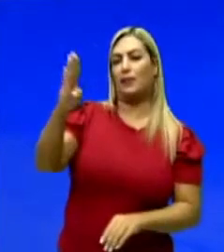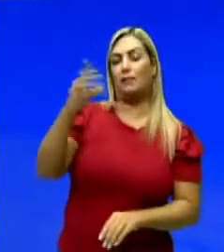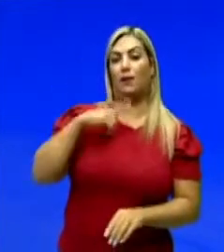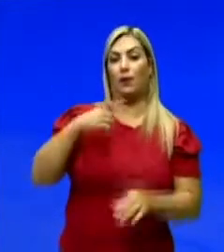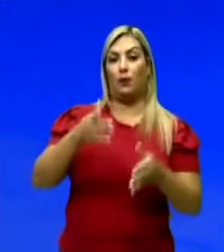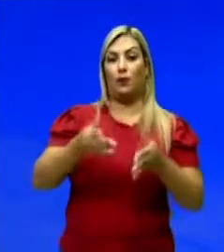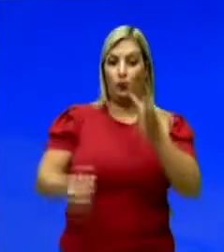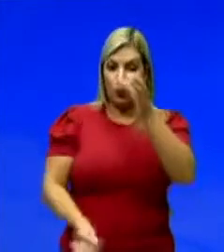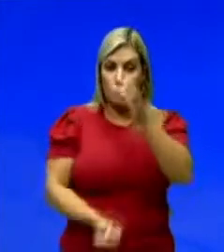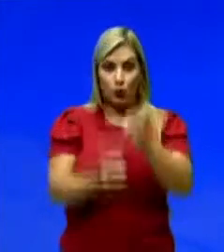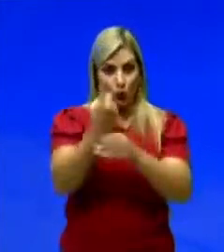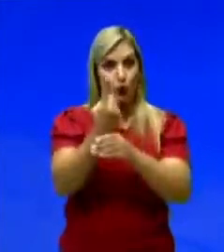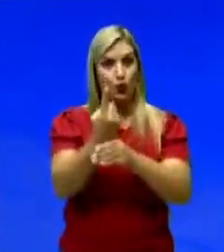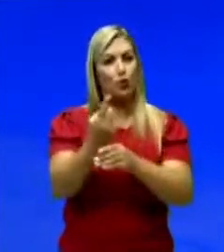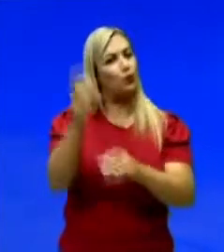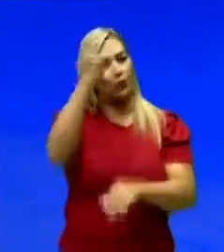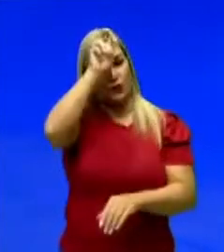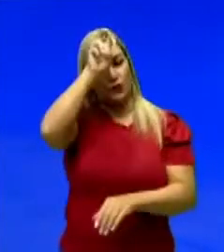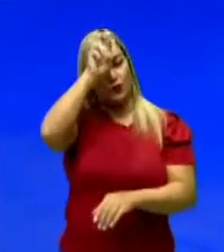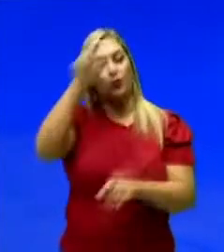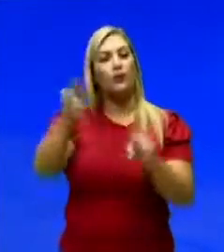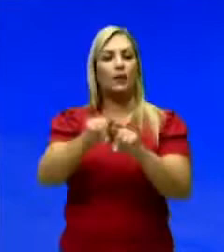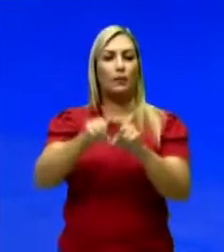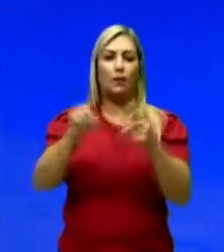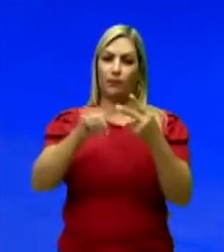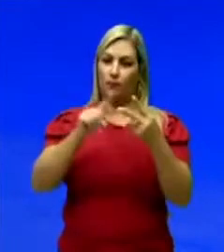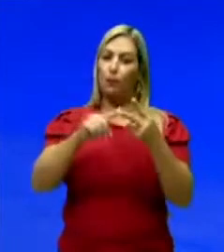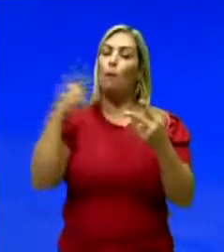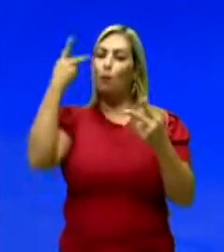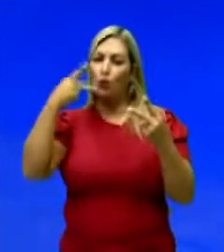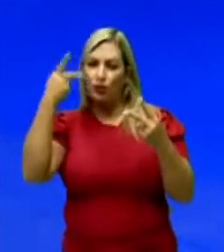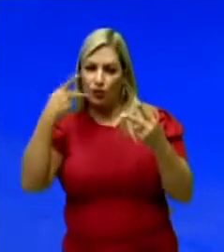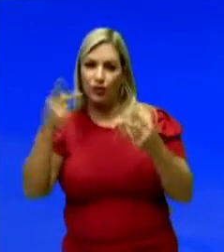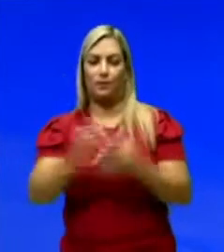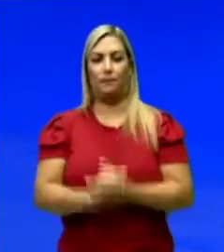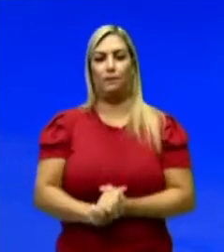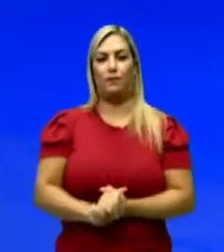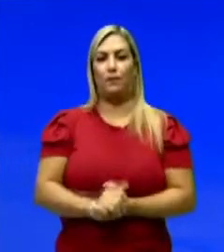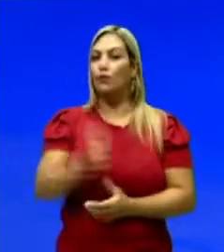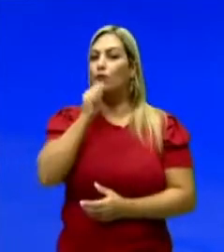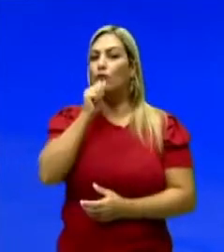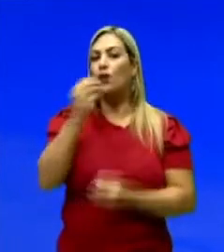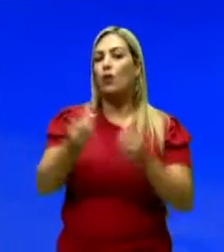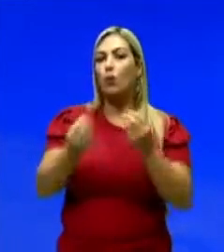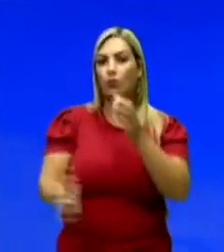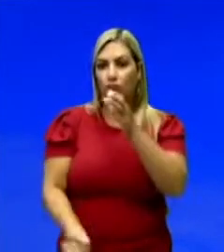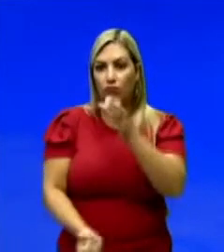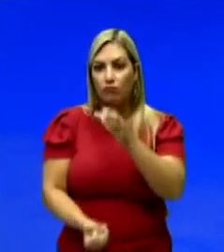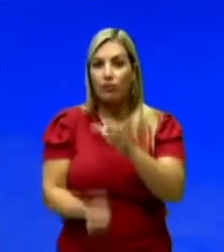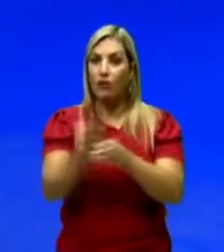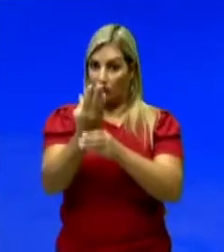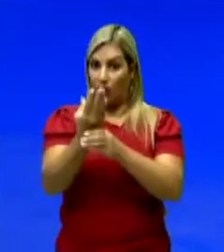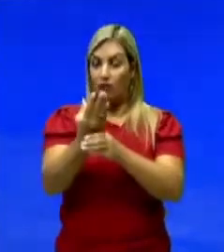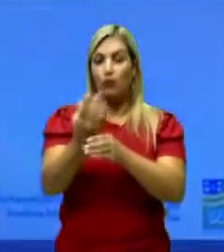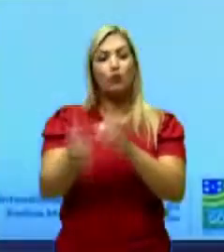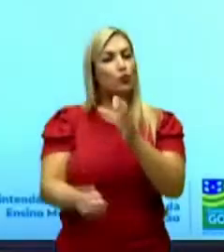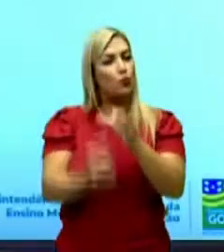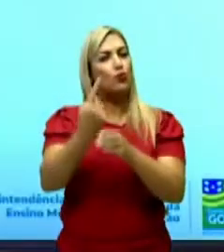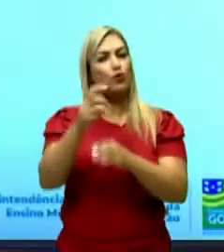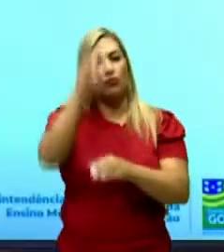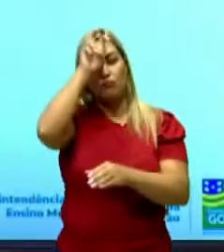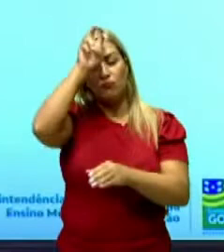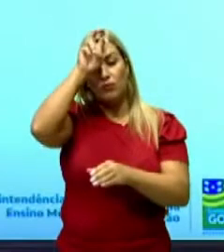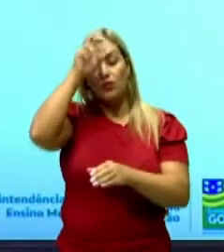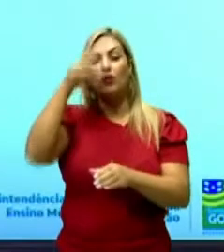estrutura político e social ok não tem como falar das origens do egito antigo sem antes